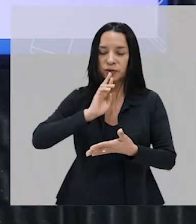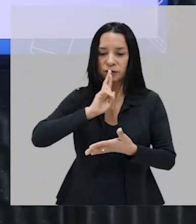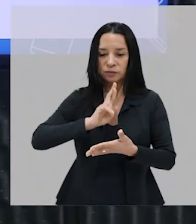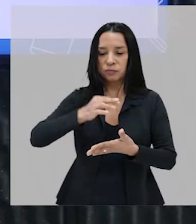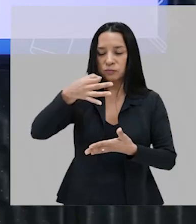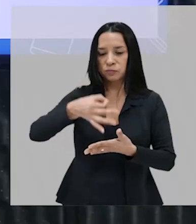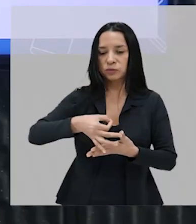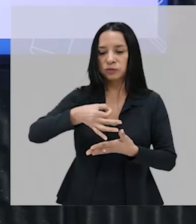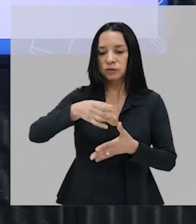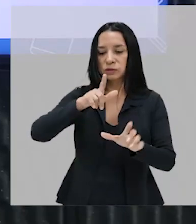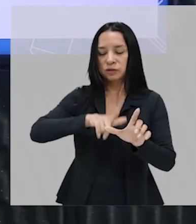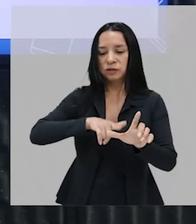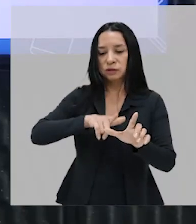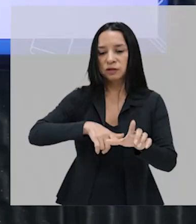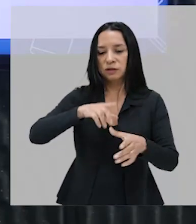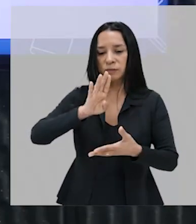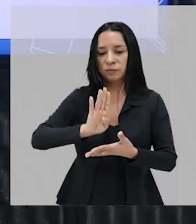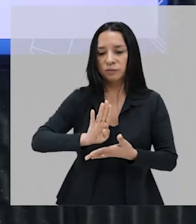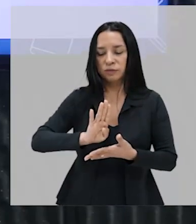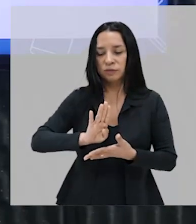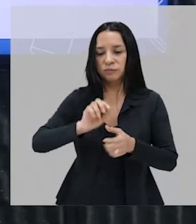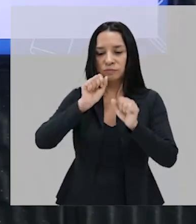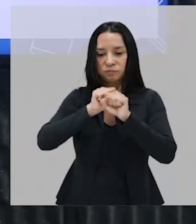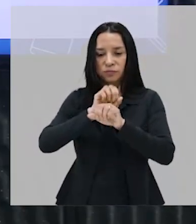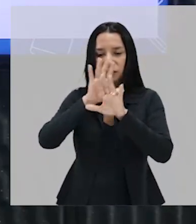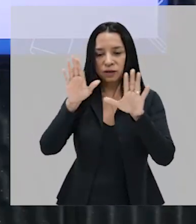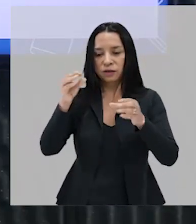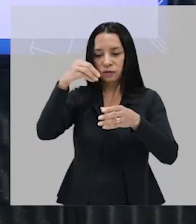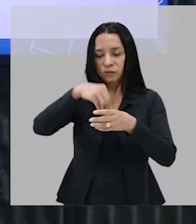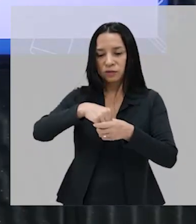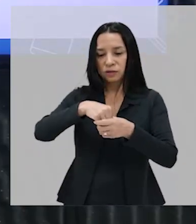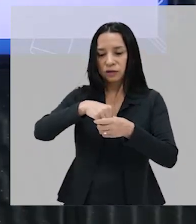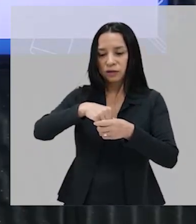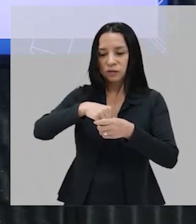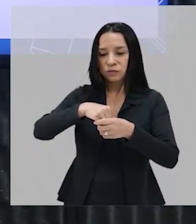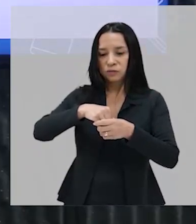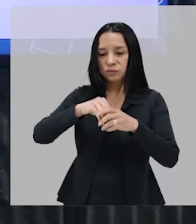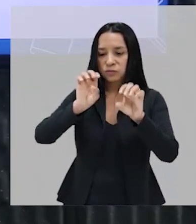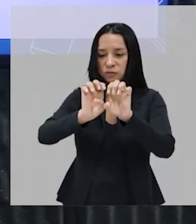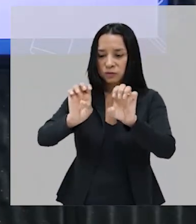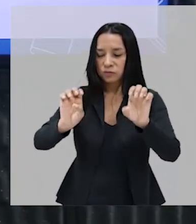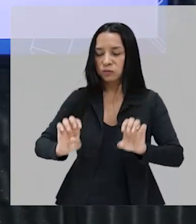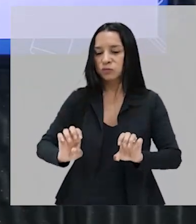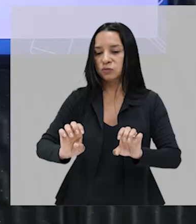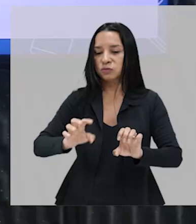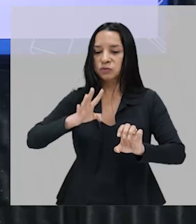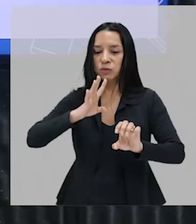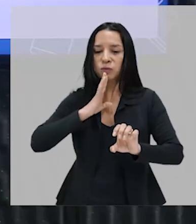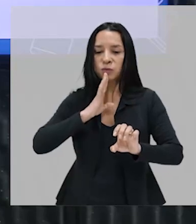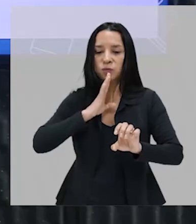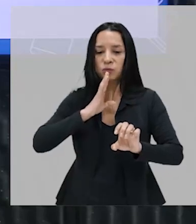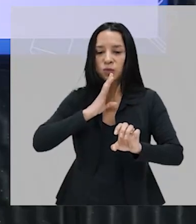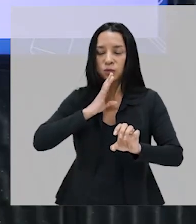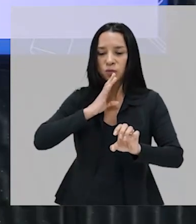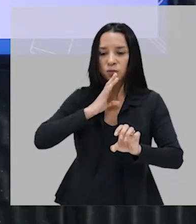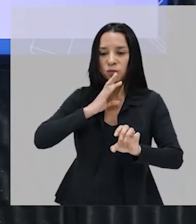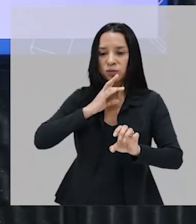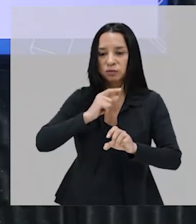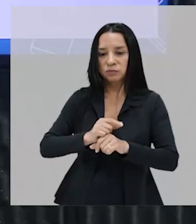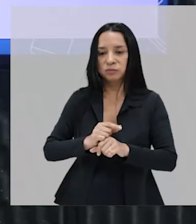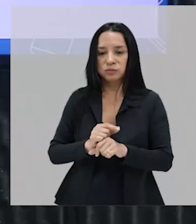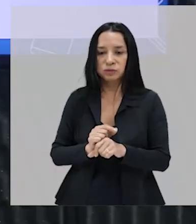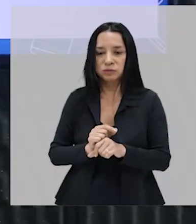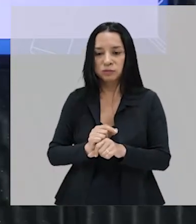adequada, marque a letra B. Claro que dentro de uma formatação para o conhecimento crítico e reflexivo dentro